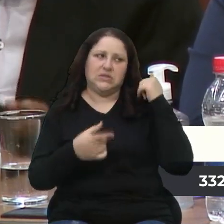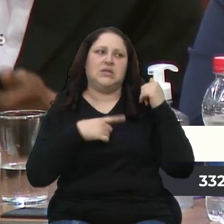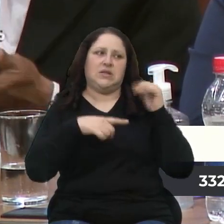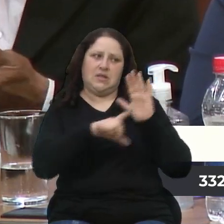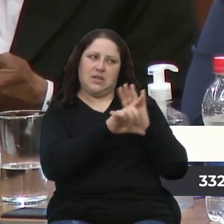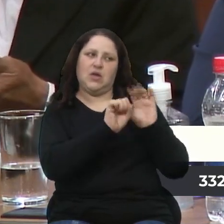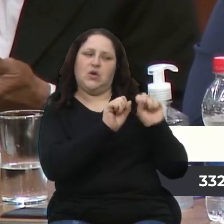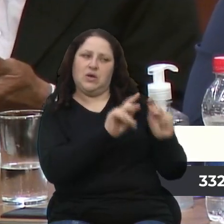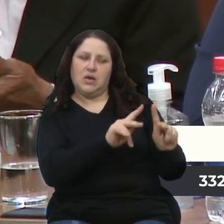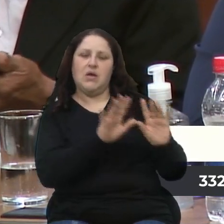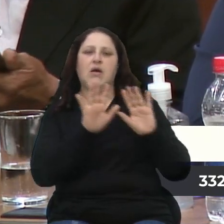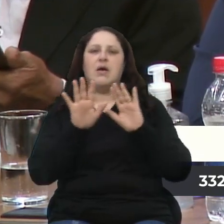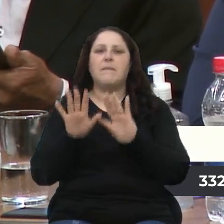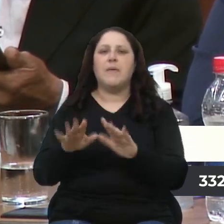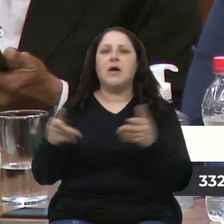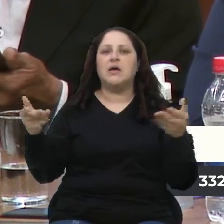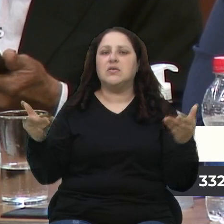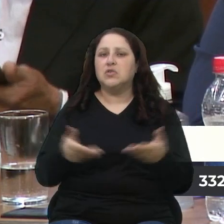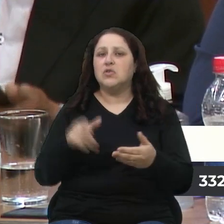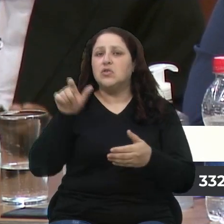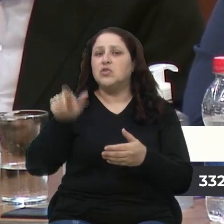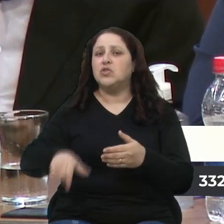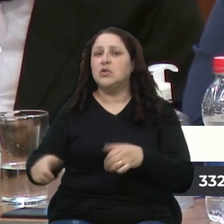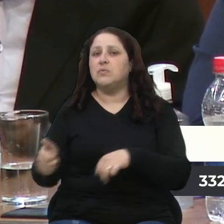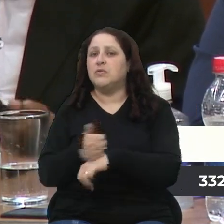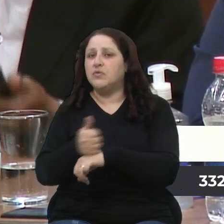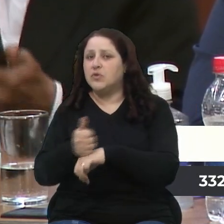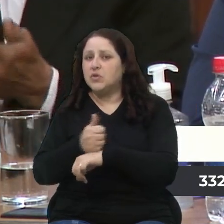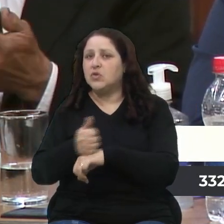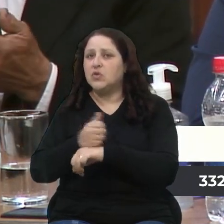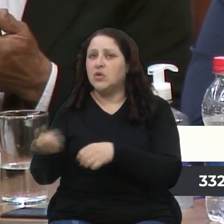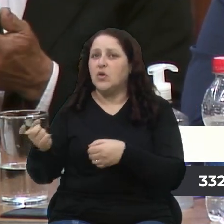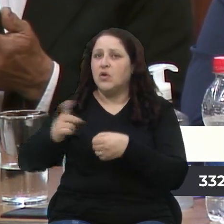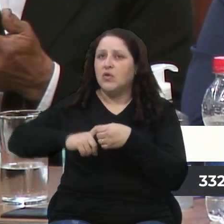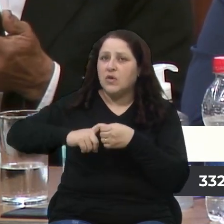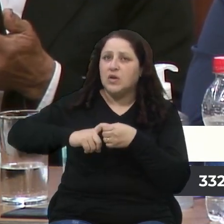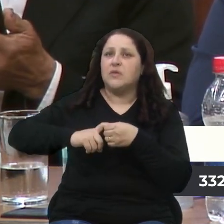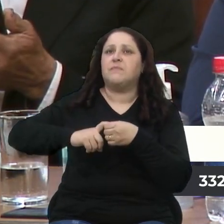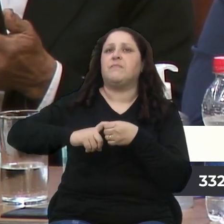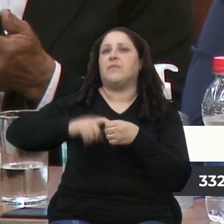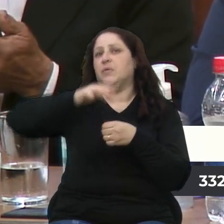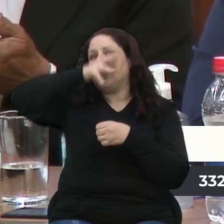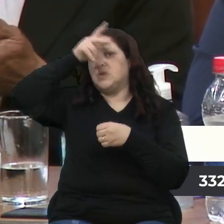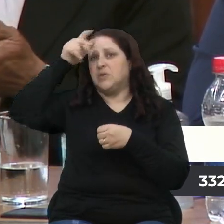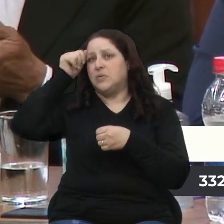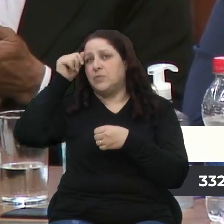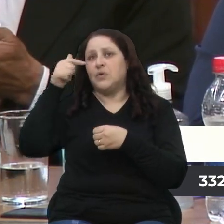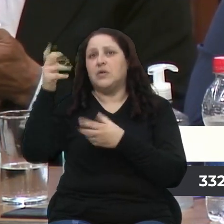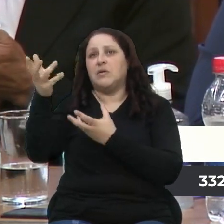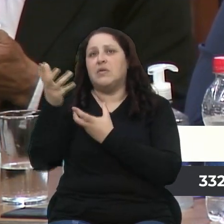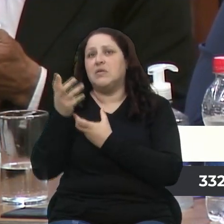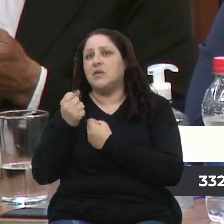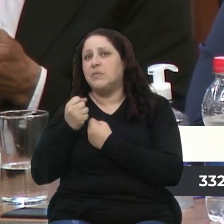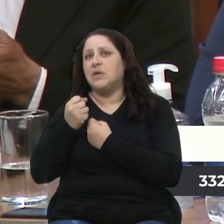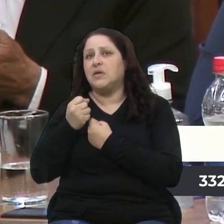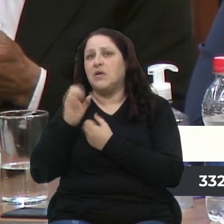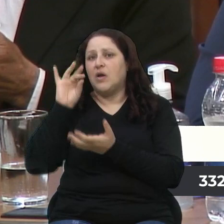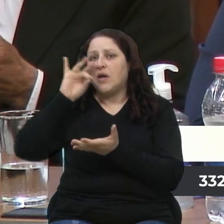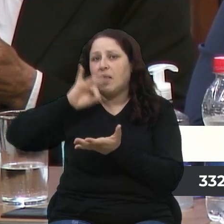Mas, hoje, as professoras conveniadas, educadoras conveniadas do município não receberam nem o reajuste